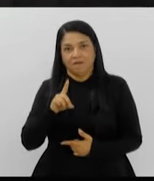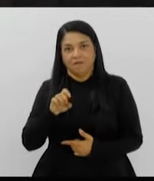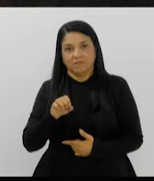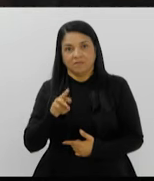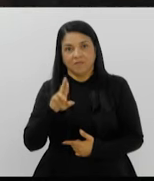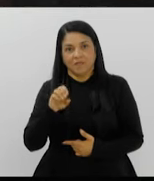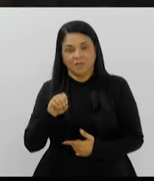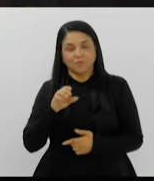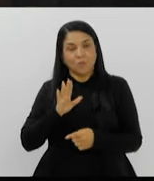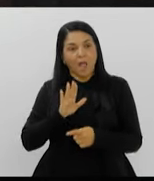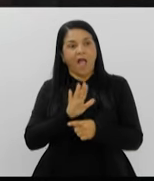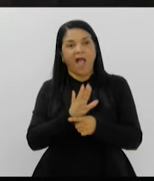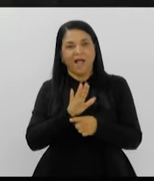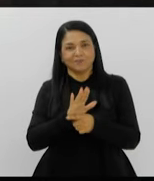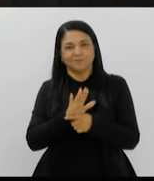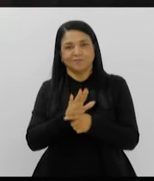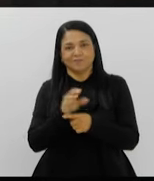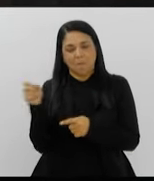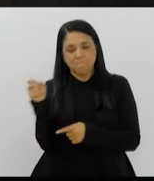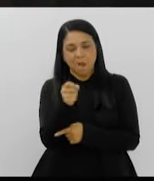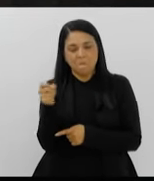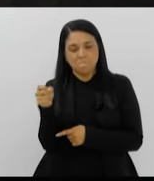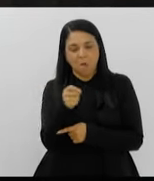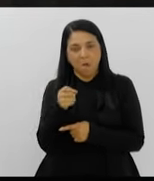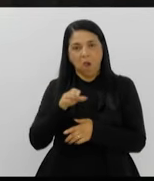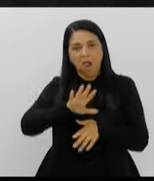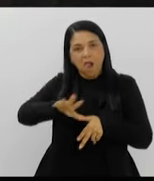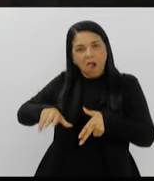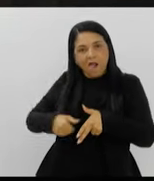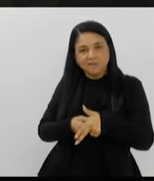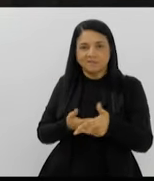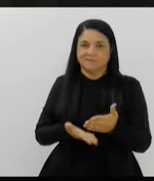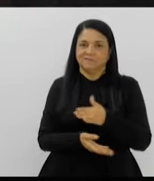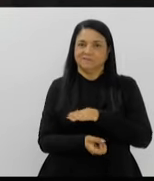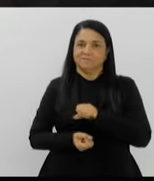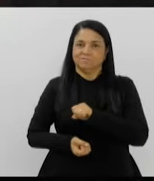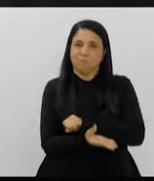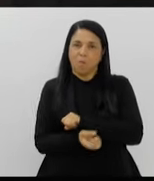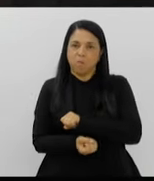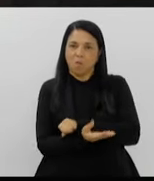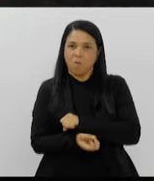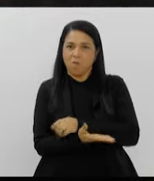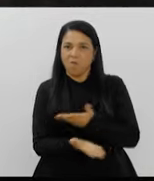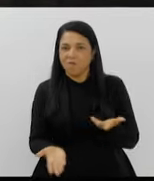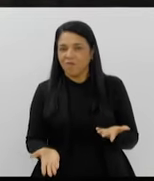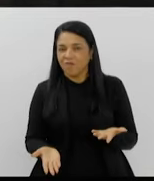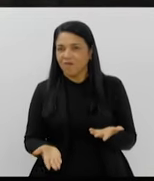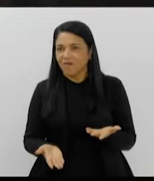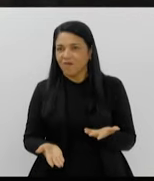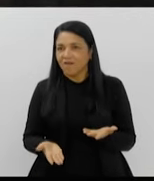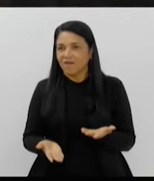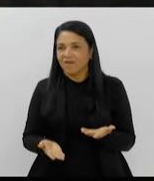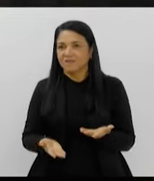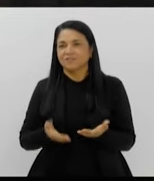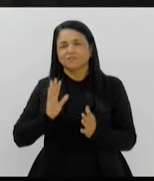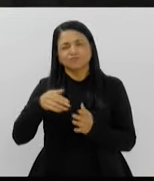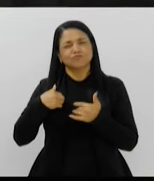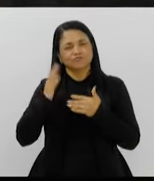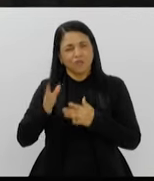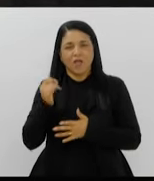o cabide de emprego e a ladroagem. Gente, inúmeras vezes eu trouxe